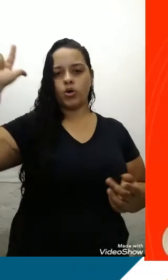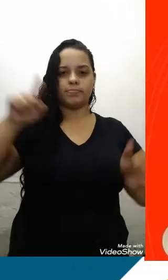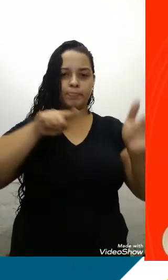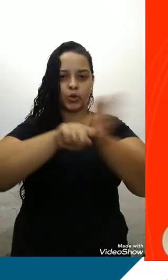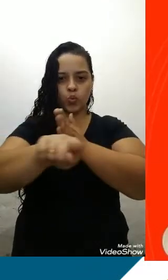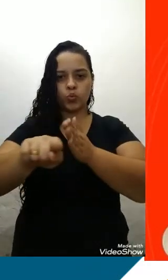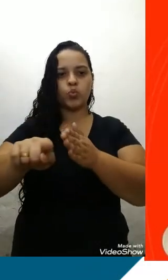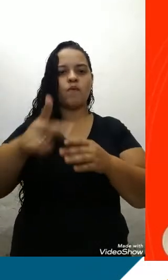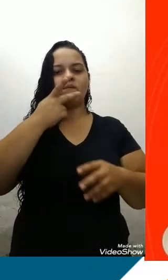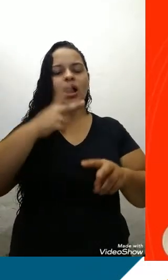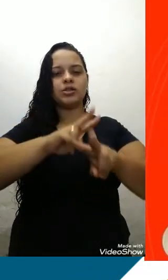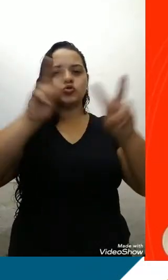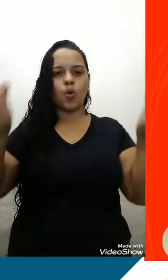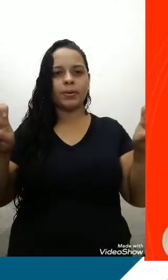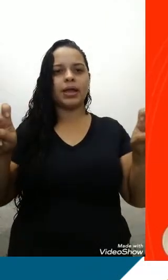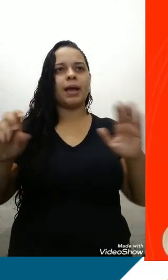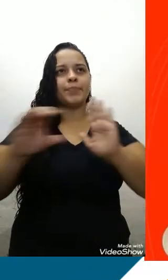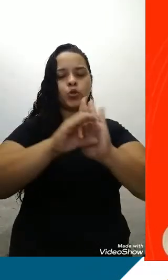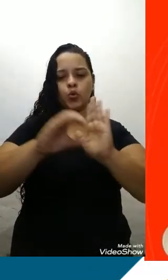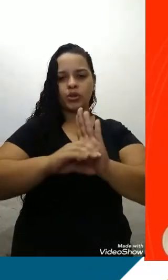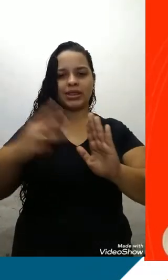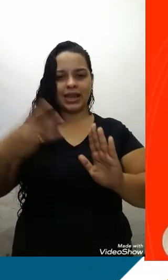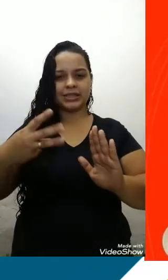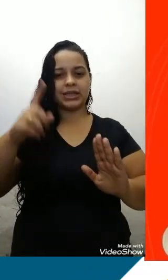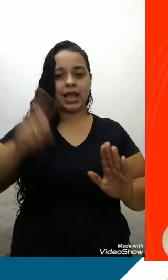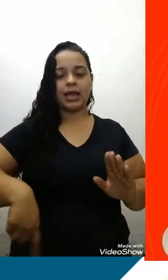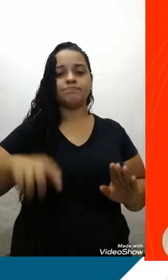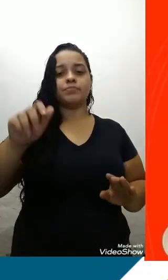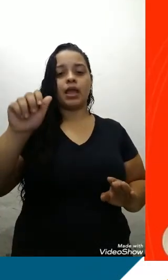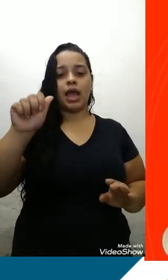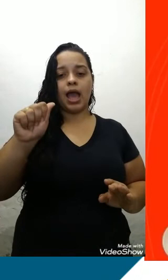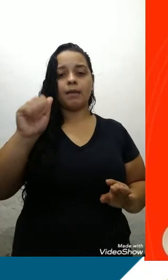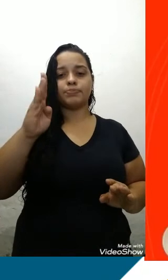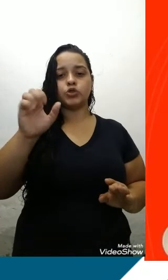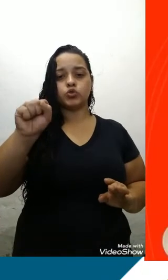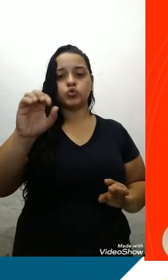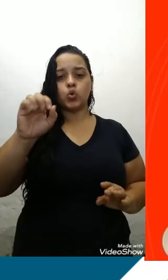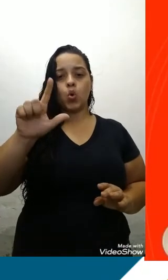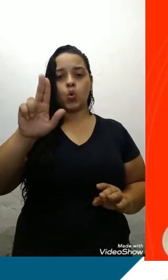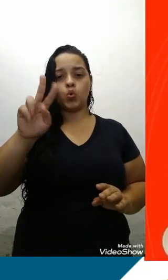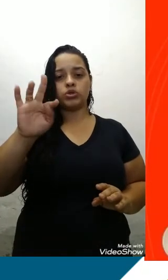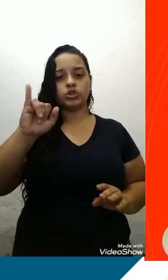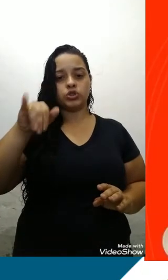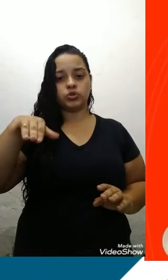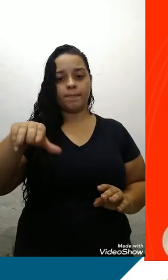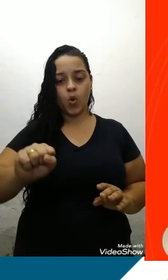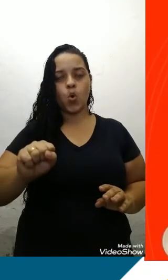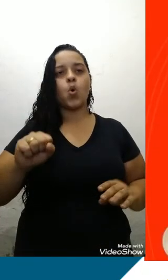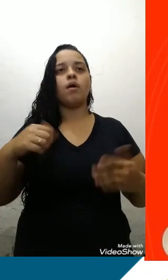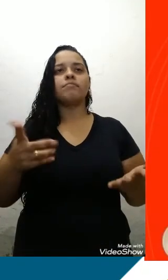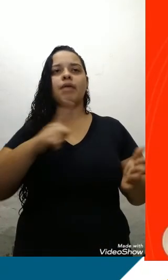que aborda o período aí do capítulo 3, sobre absolutismo. Mais uma vez, eu marquei para vocês